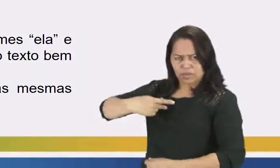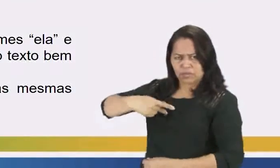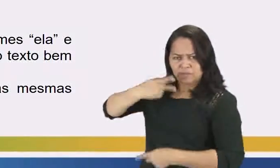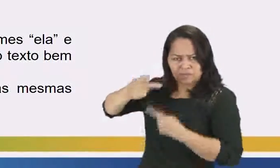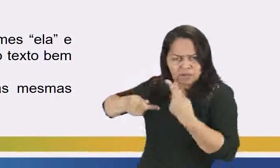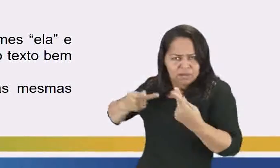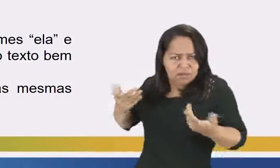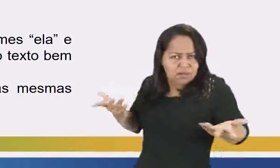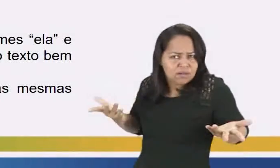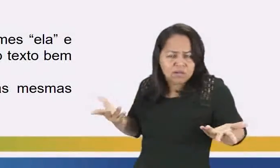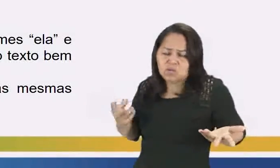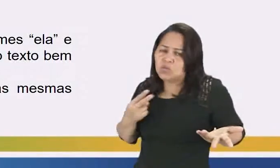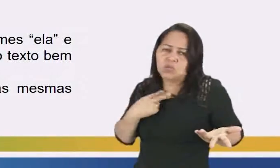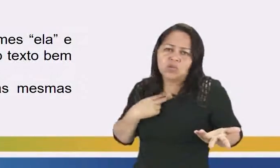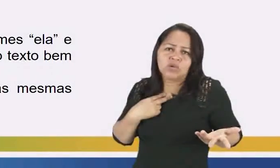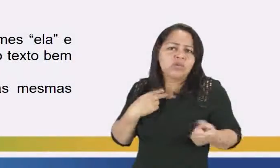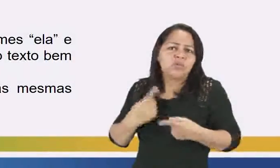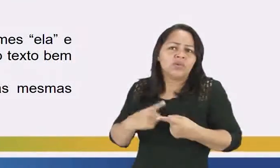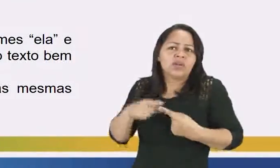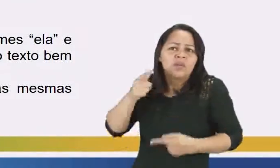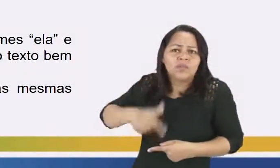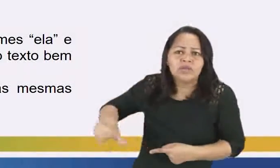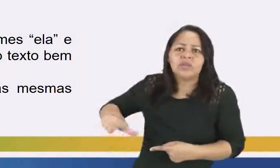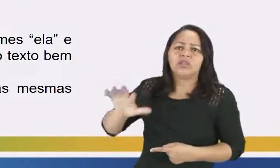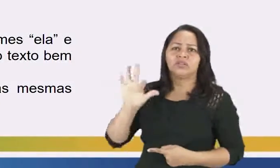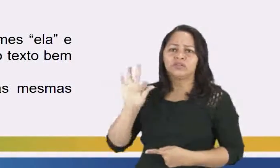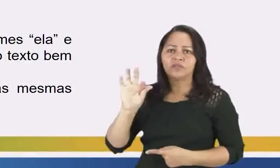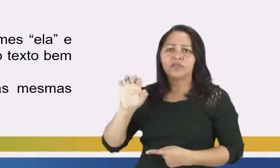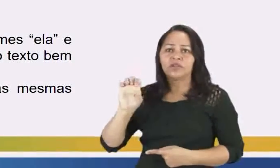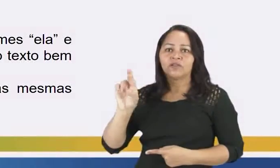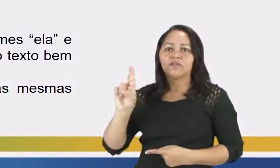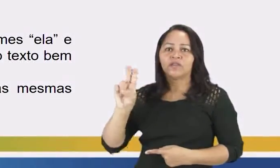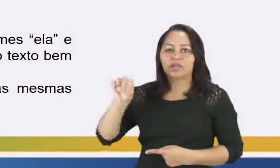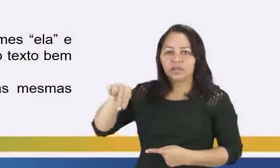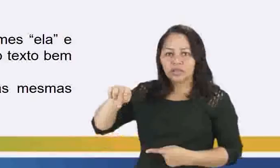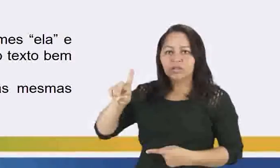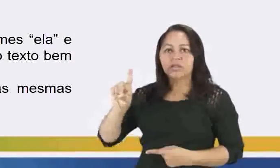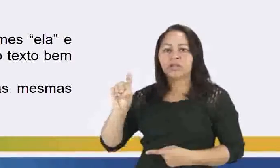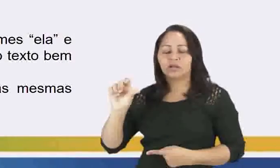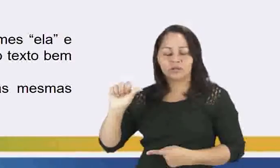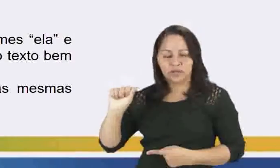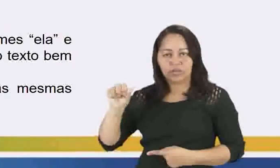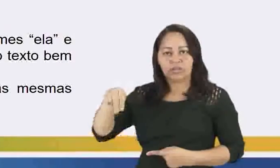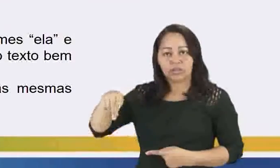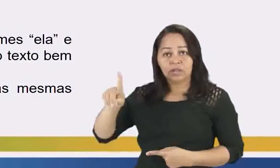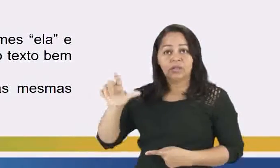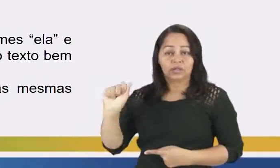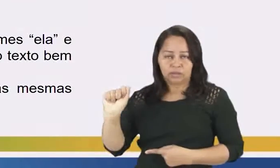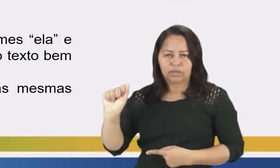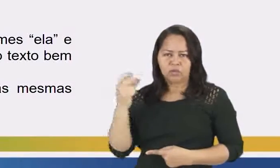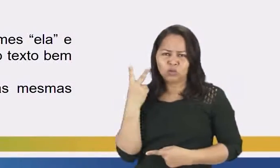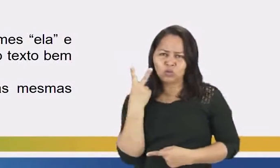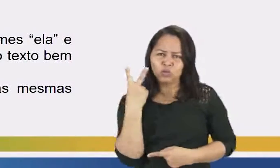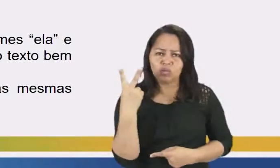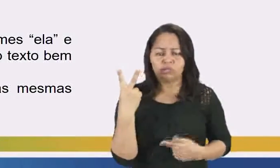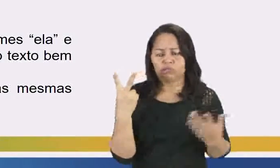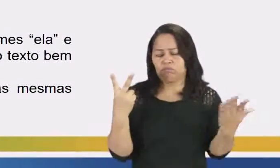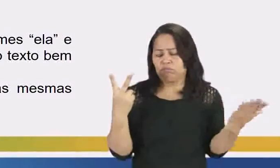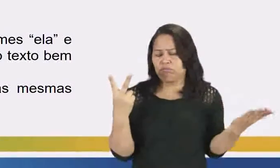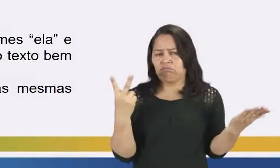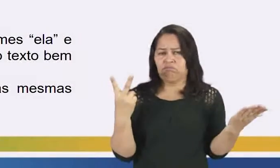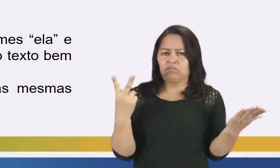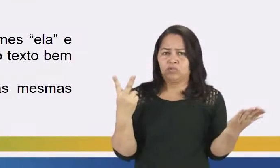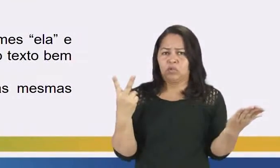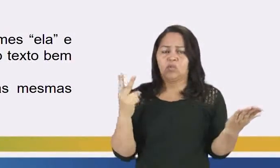disso, por que repetir o nome da mãe 2 vezes? Então, por isso é possível imaginar que, se realmente você tivesse